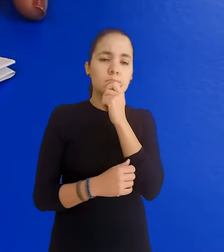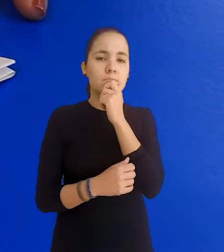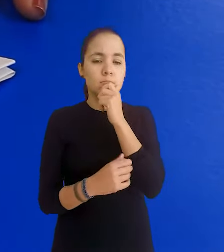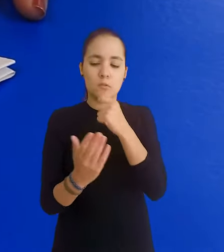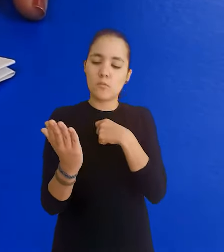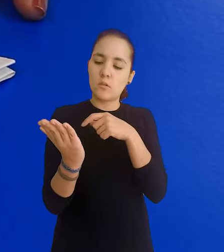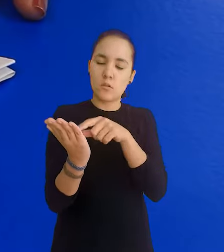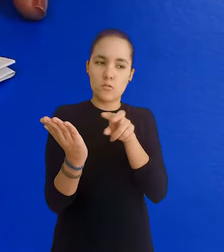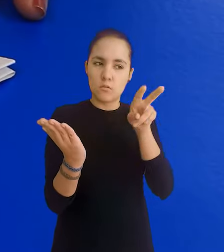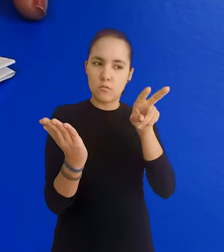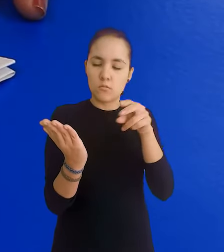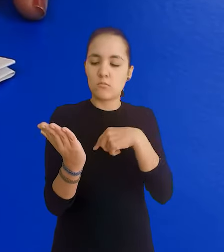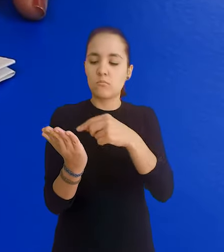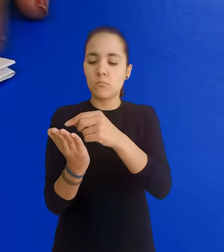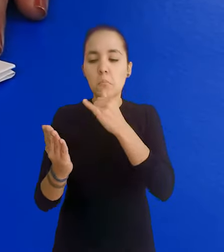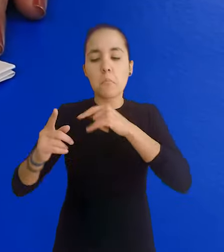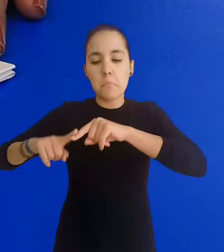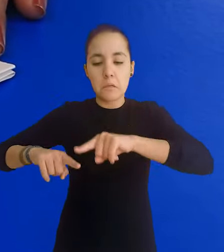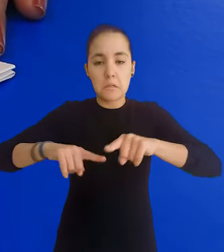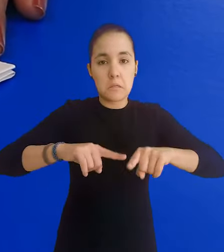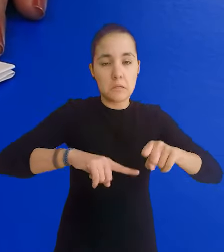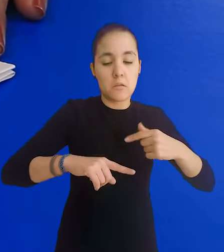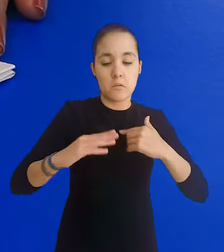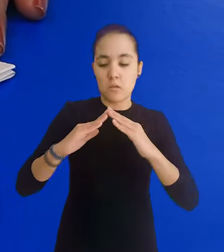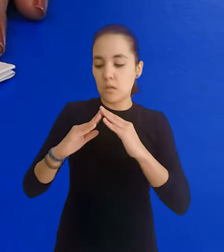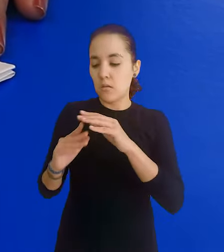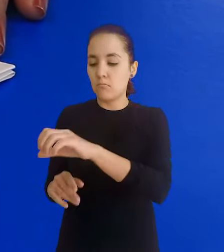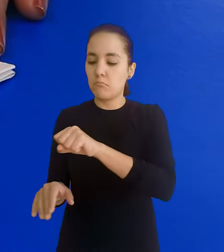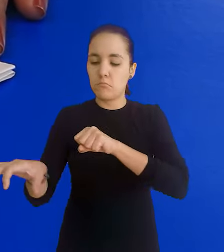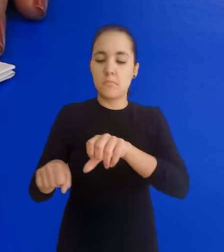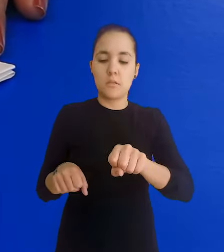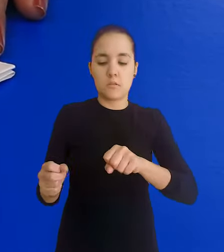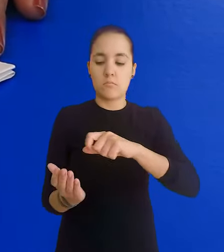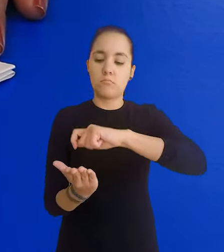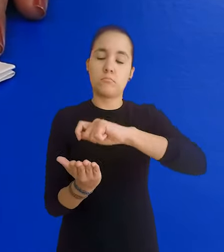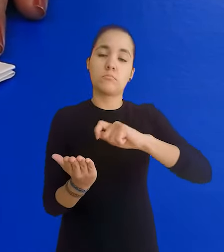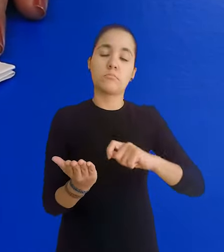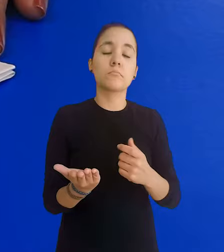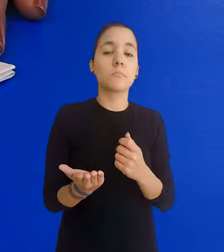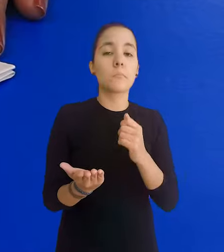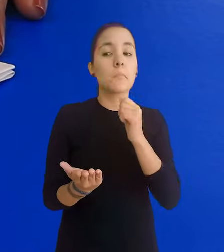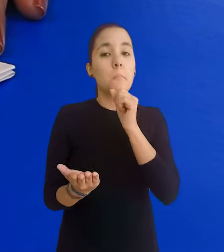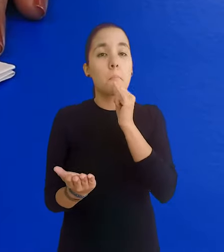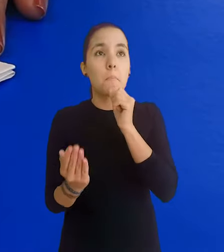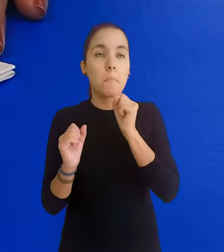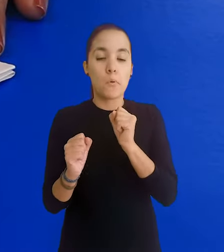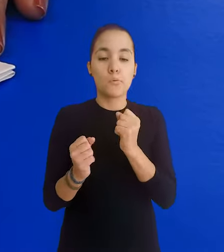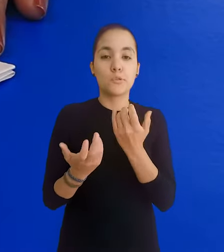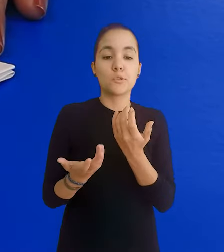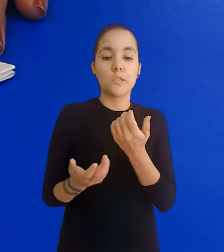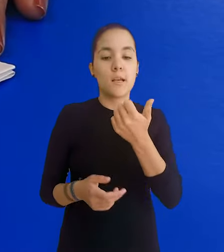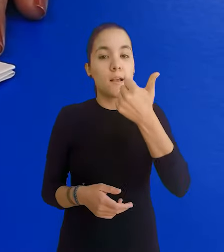ir fazendo uma recolha de materiais que você tem em casa. Para explorar as cores e a interação entre elas,